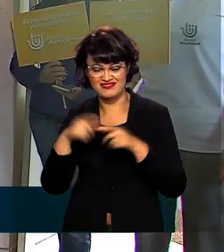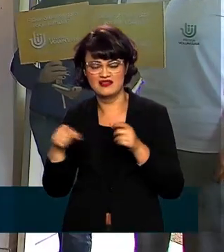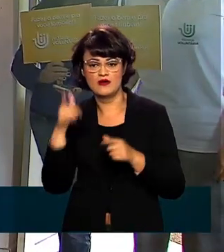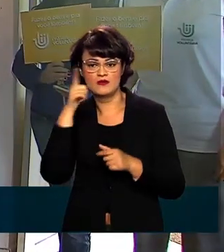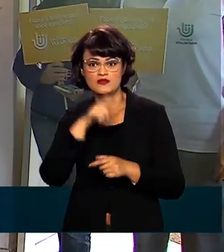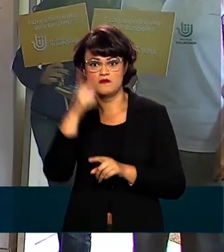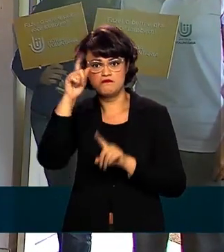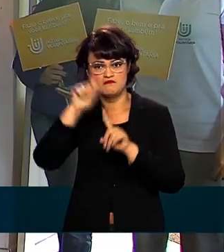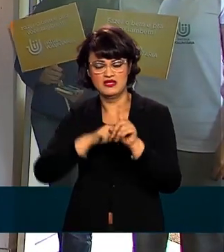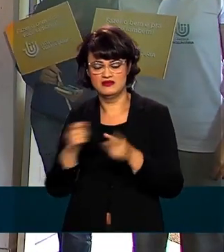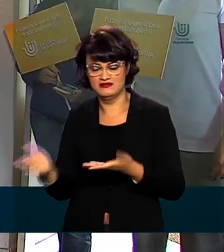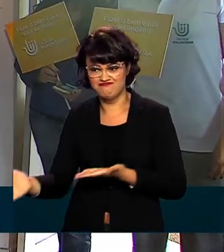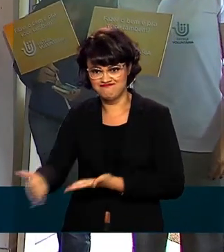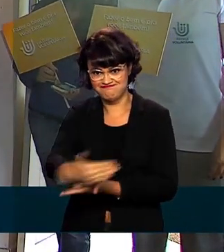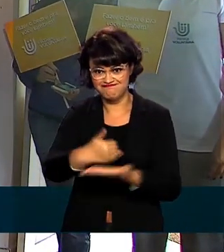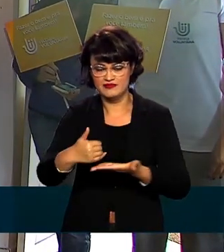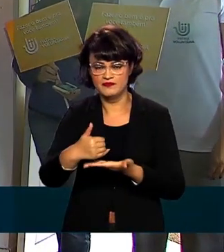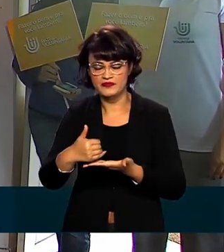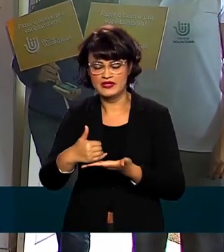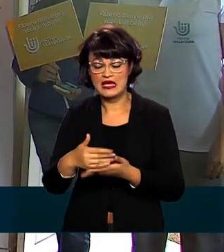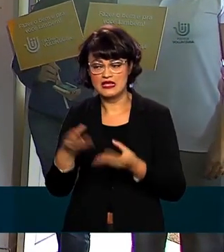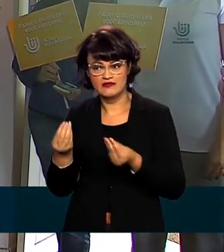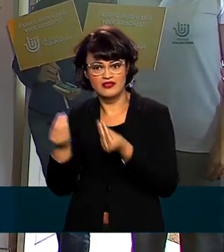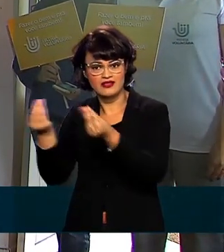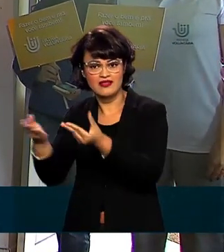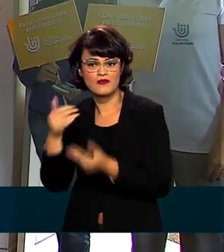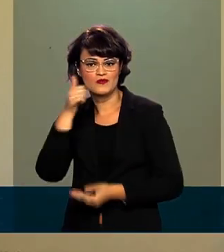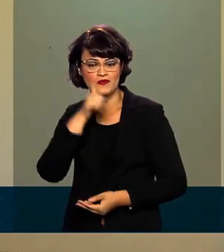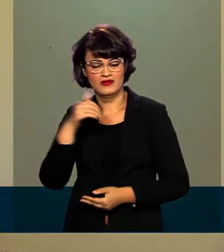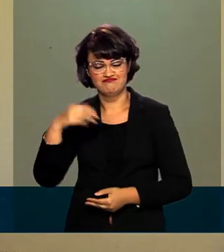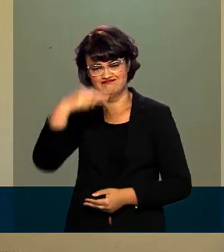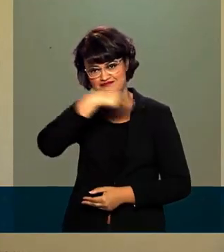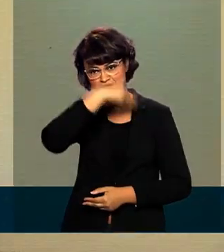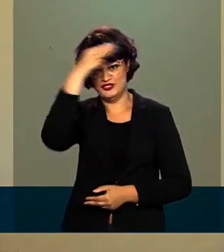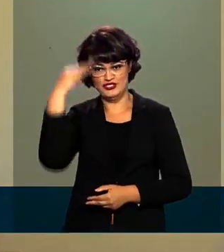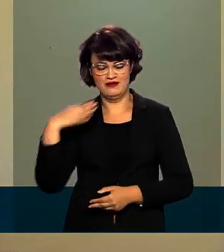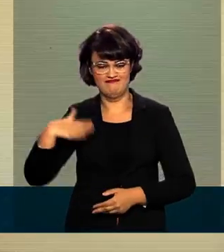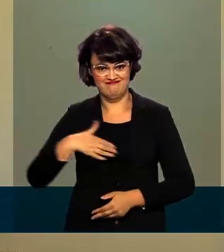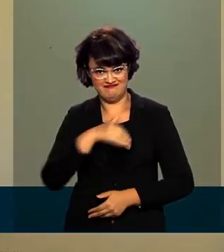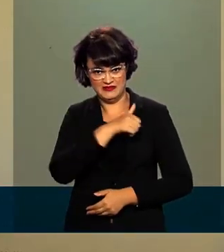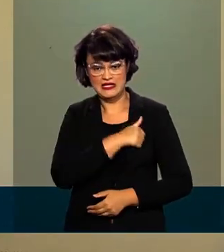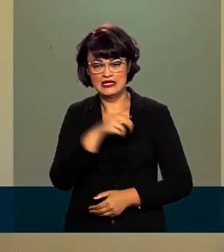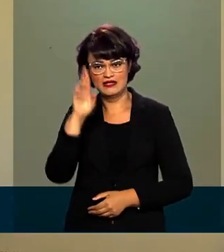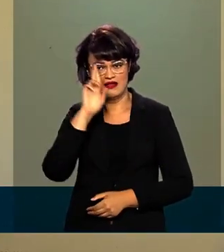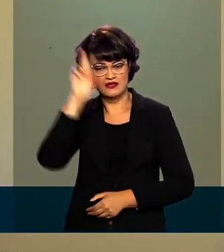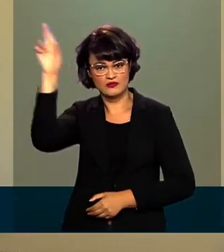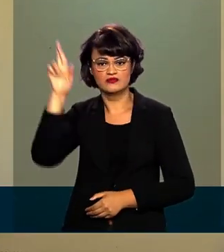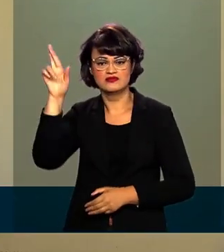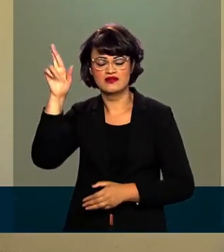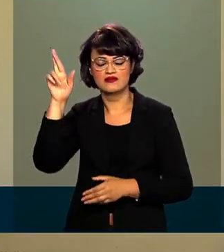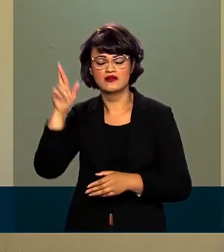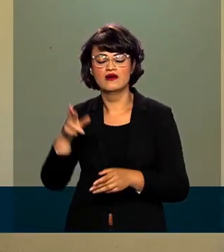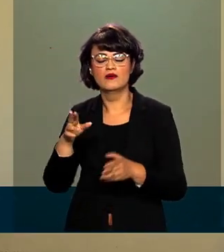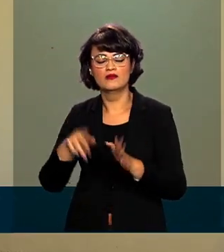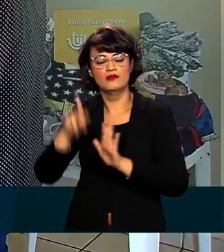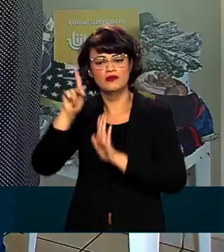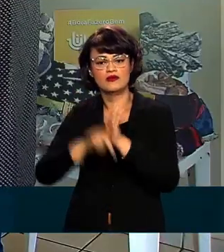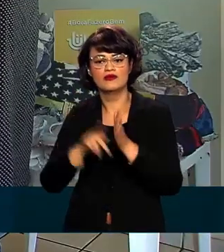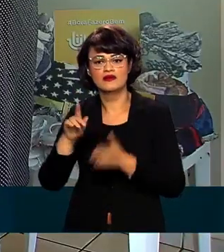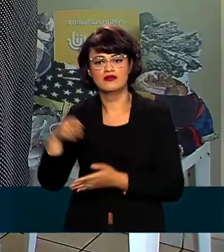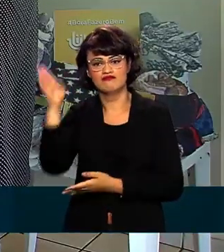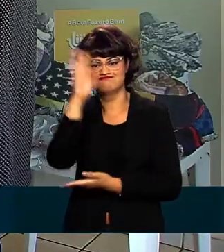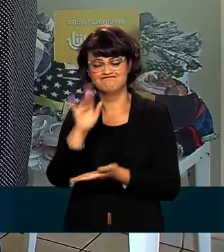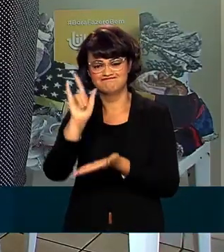As entregas começaram a ser feitas pela primeira-dama Michele Bolsonaro, que é presidente do Conselho do Programa Pátria Voluntária.